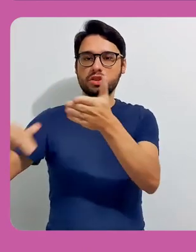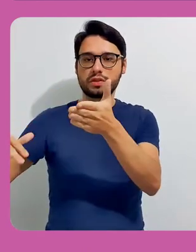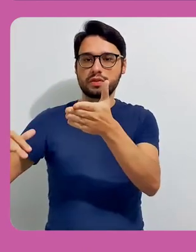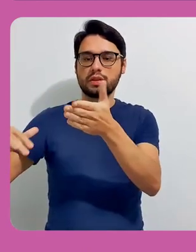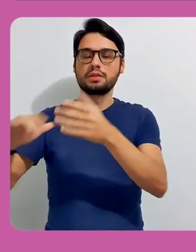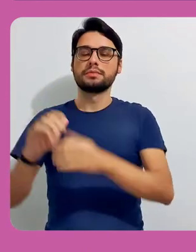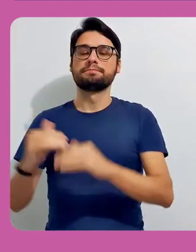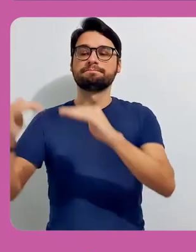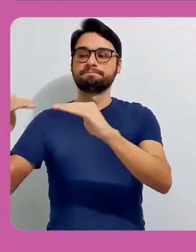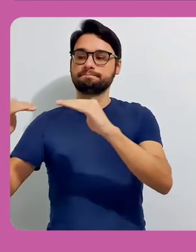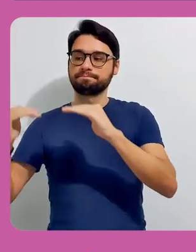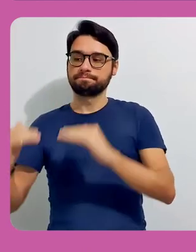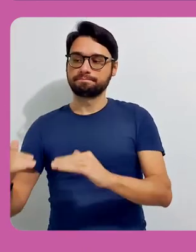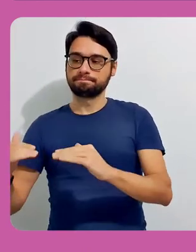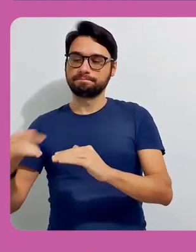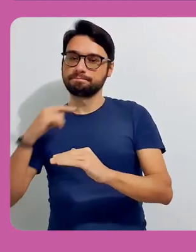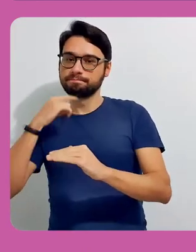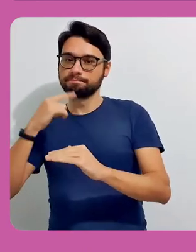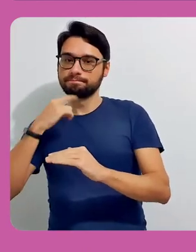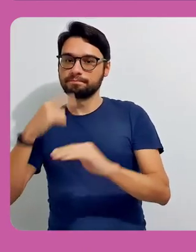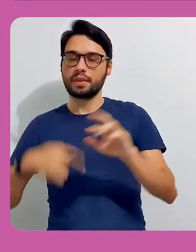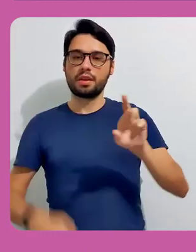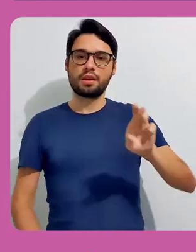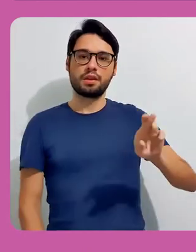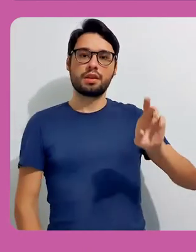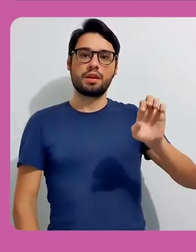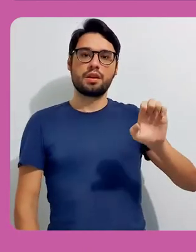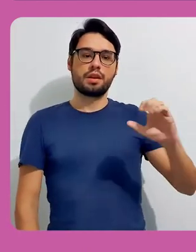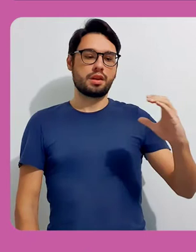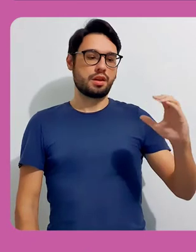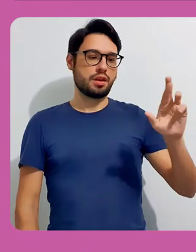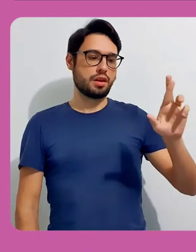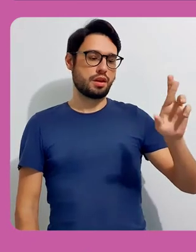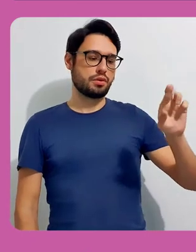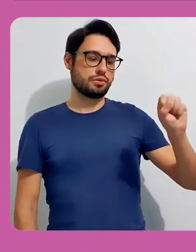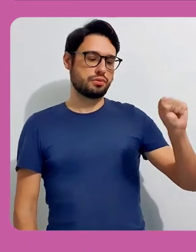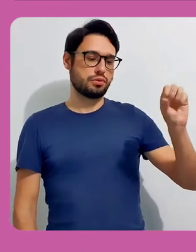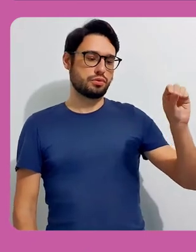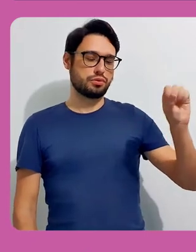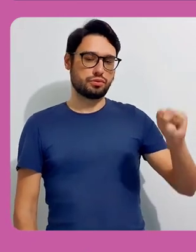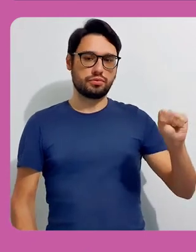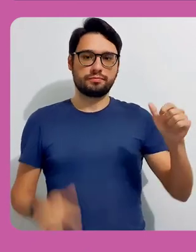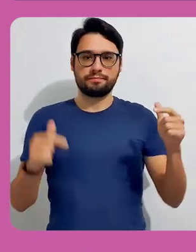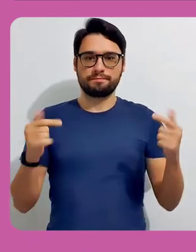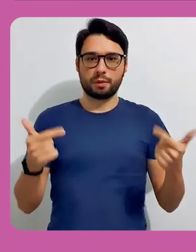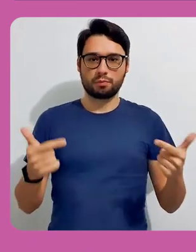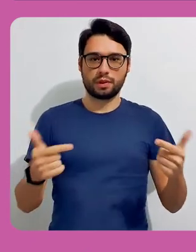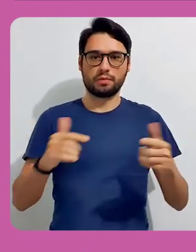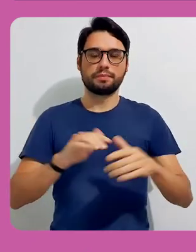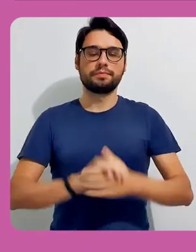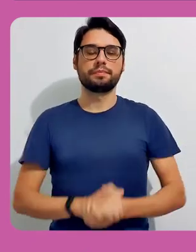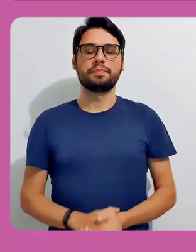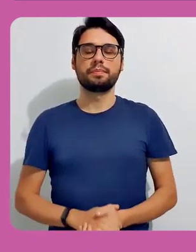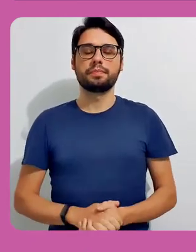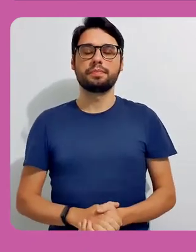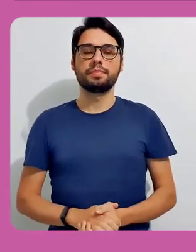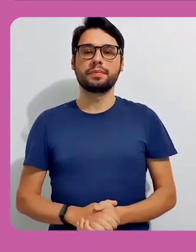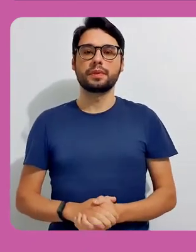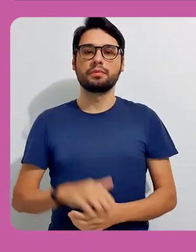também são avaliativas permitem de você então atribuir um conceito uma noca ao seu aluno